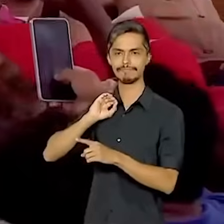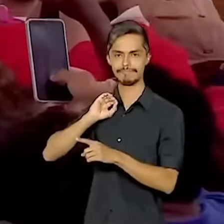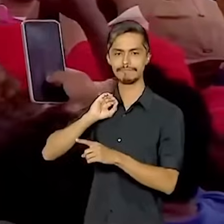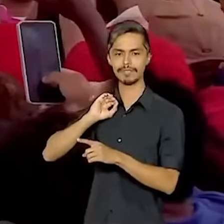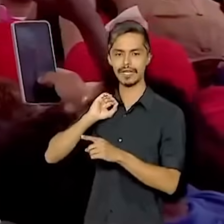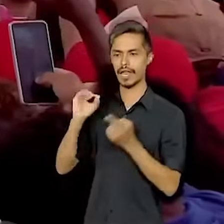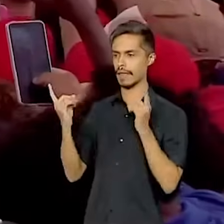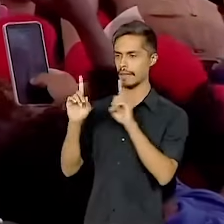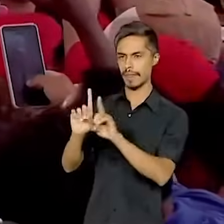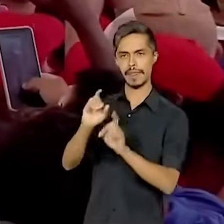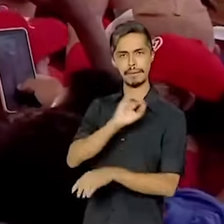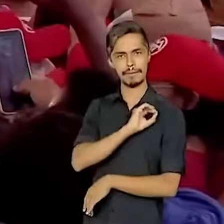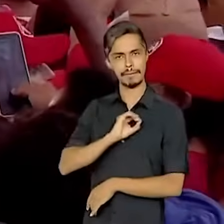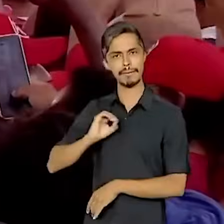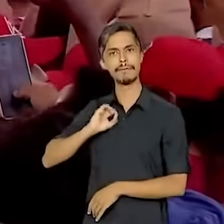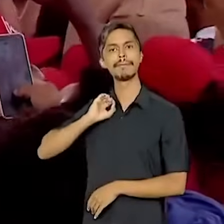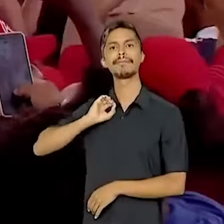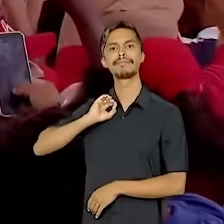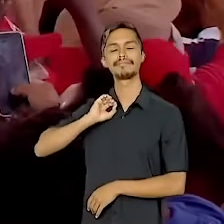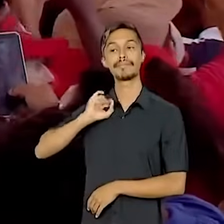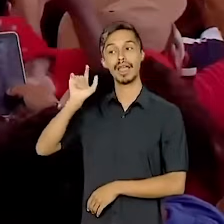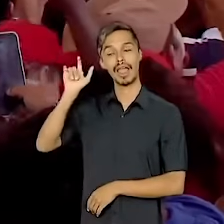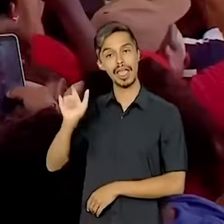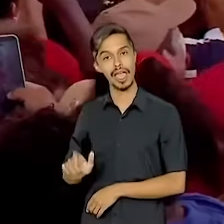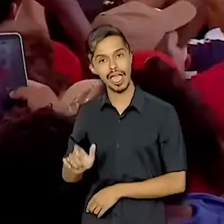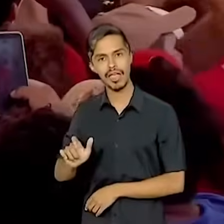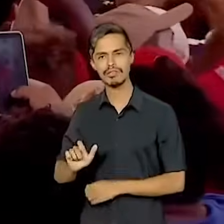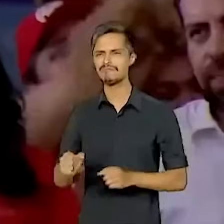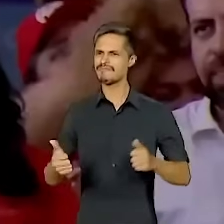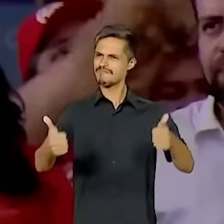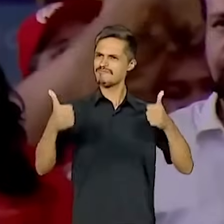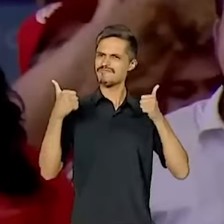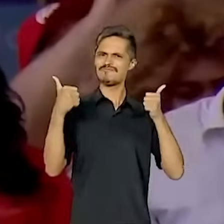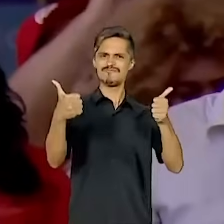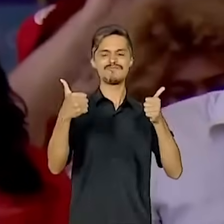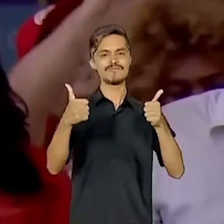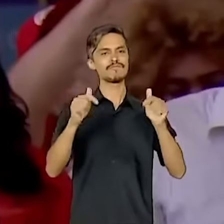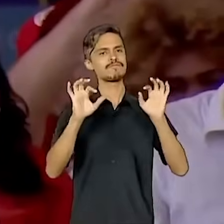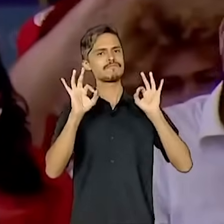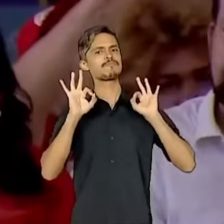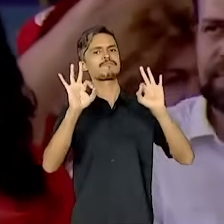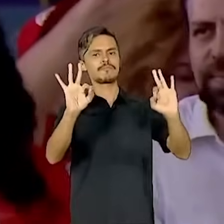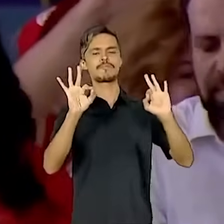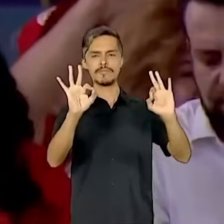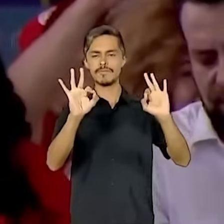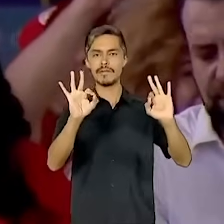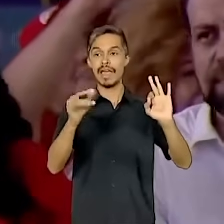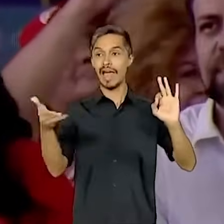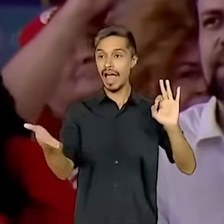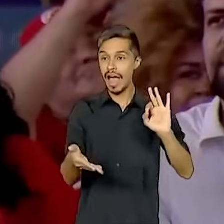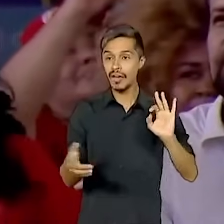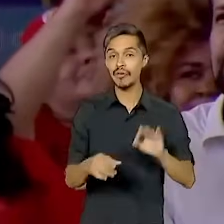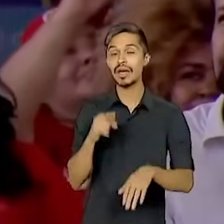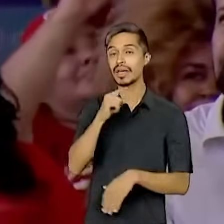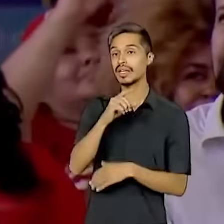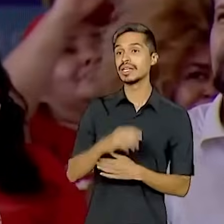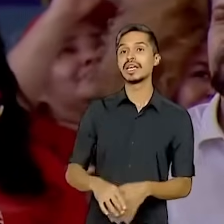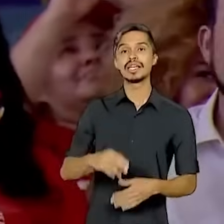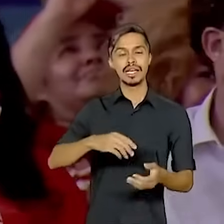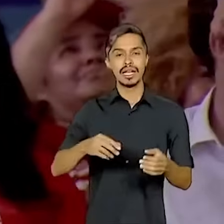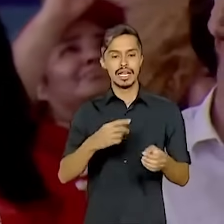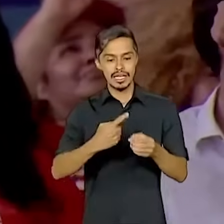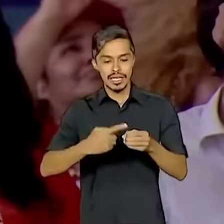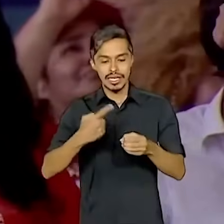a nossa companheira que fez um sucesso extraordinário agora nos Emirados